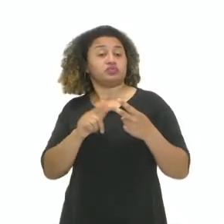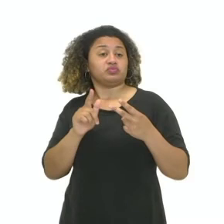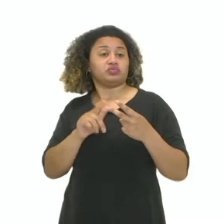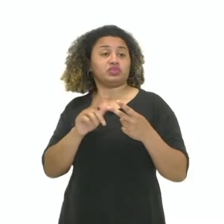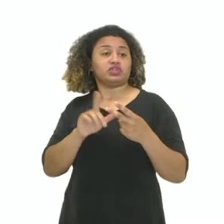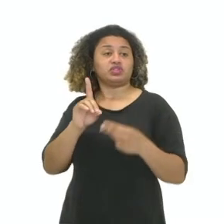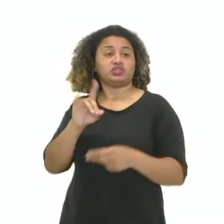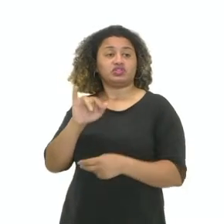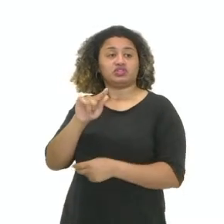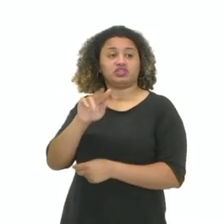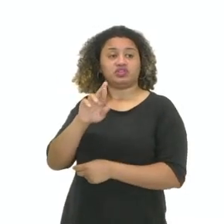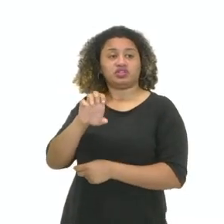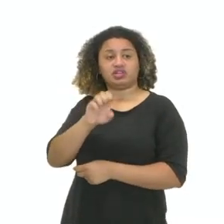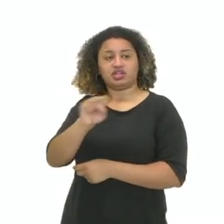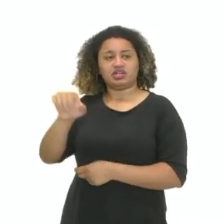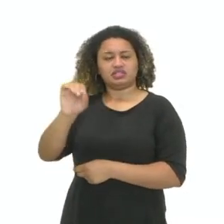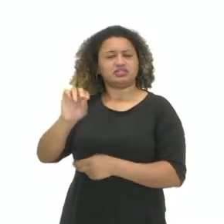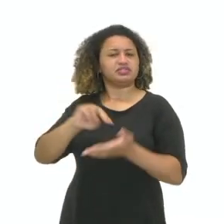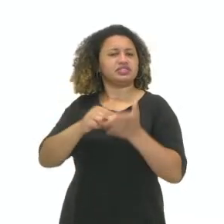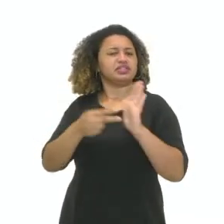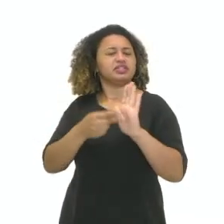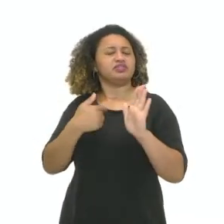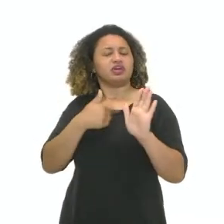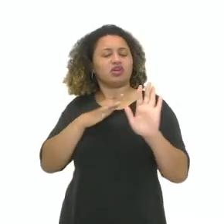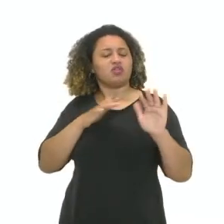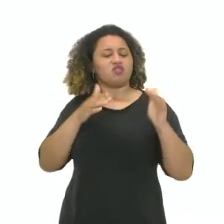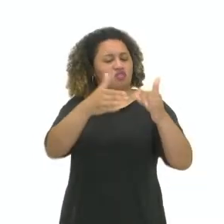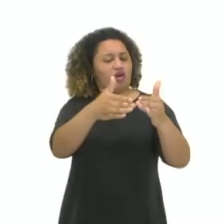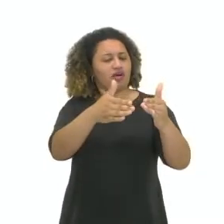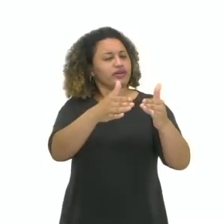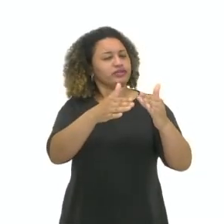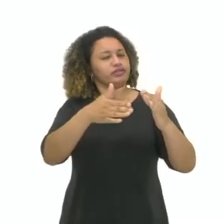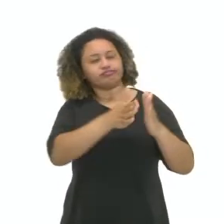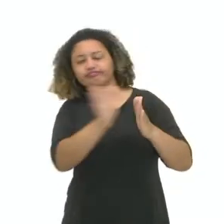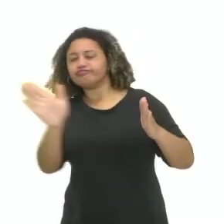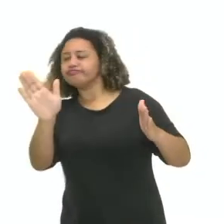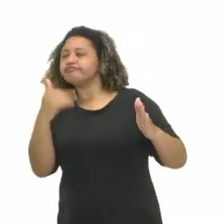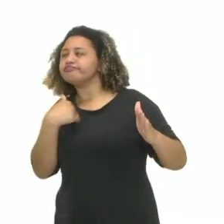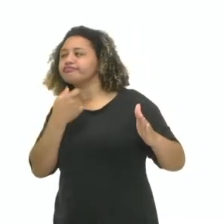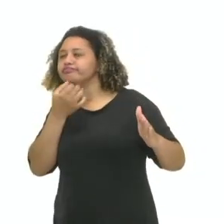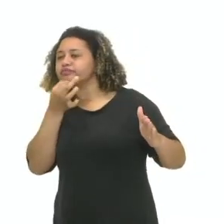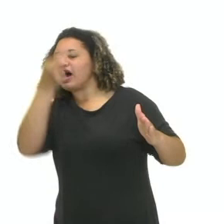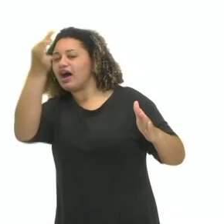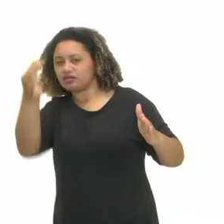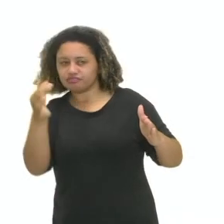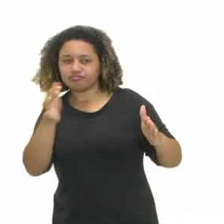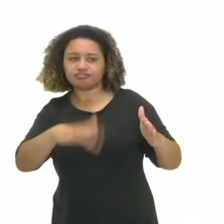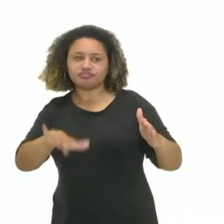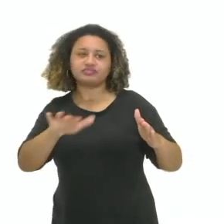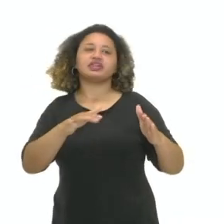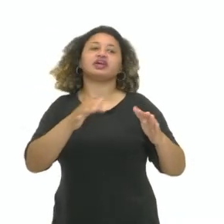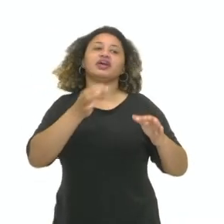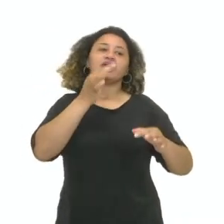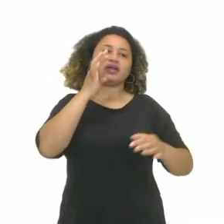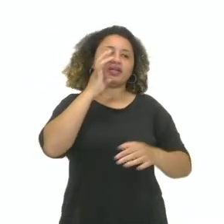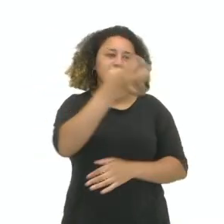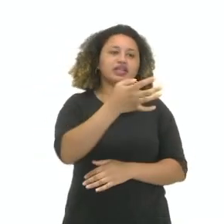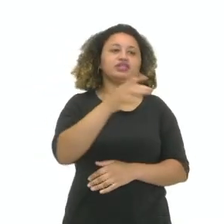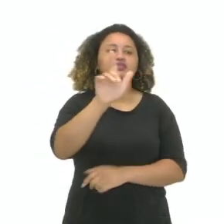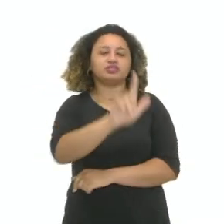pelo narrador para desviar o foco principal da história e produzir um comentário crítico, literário,